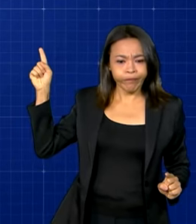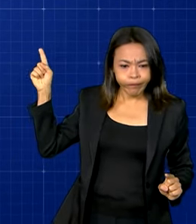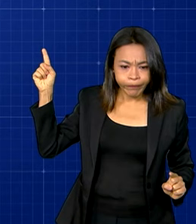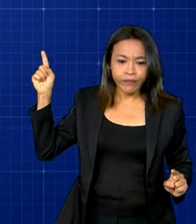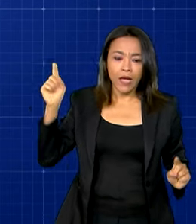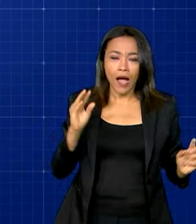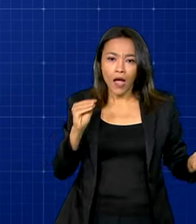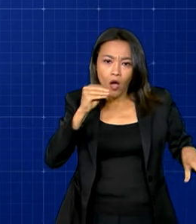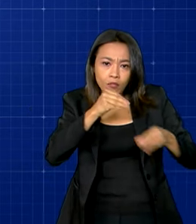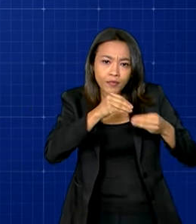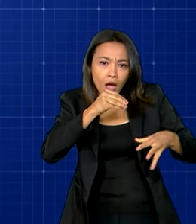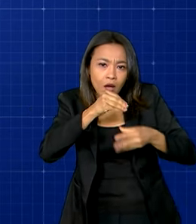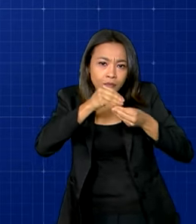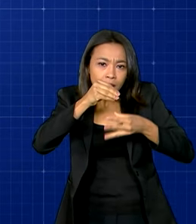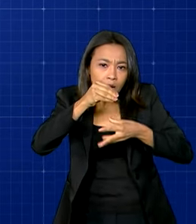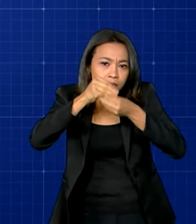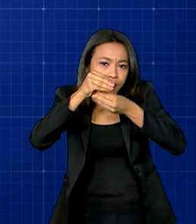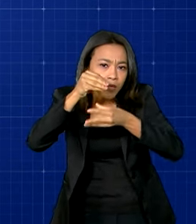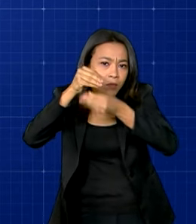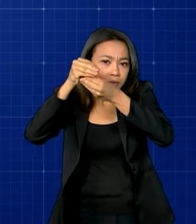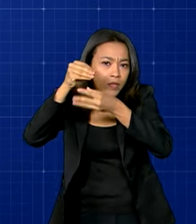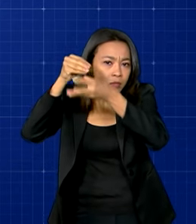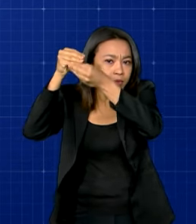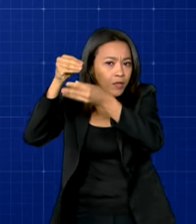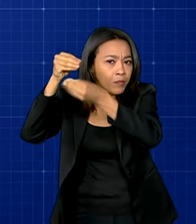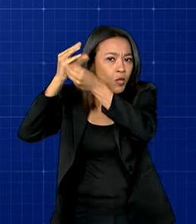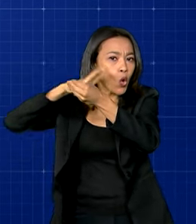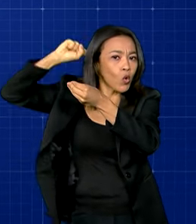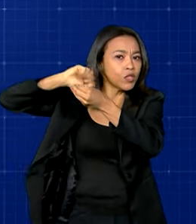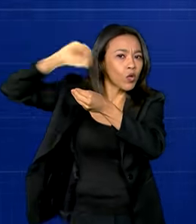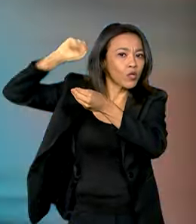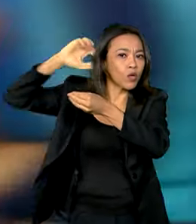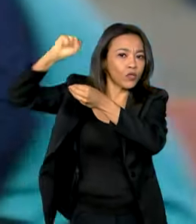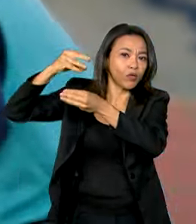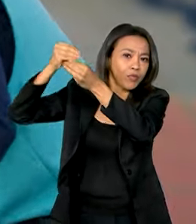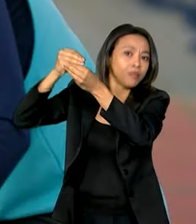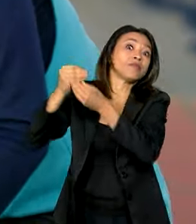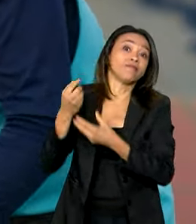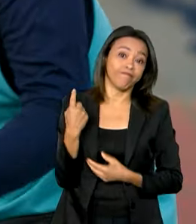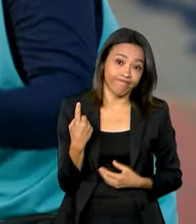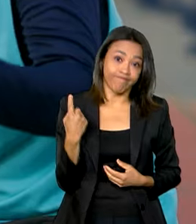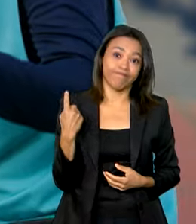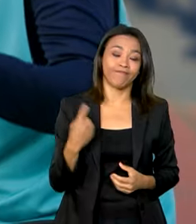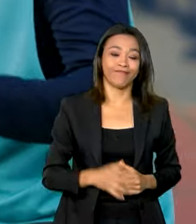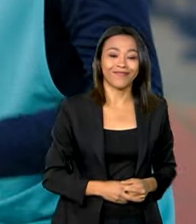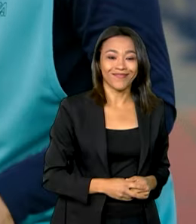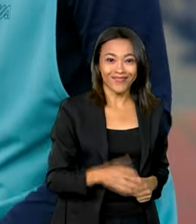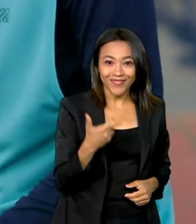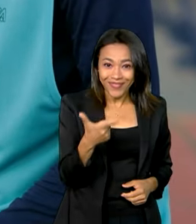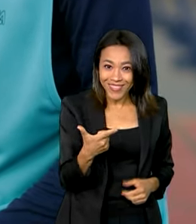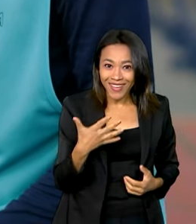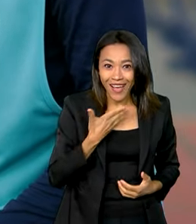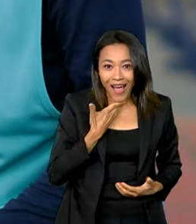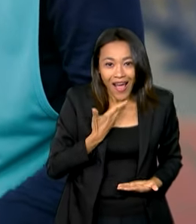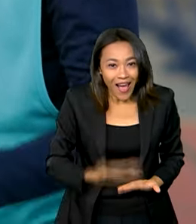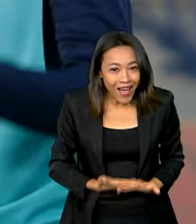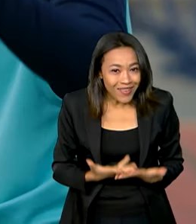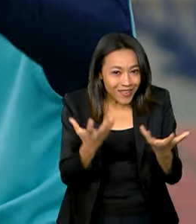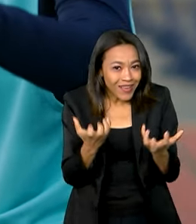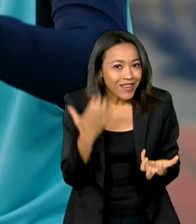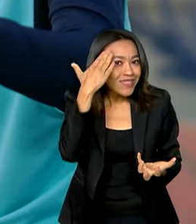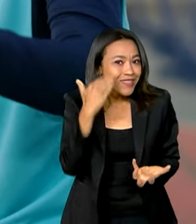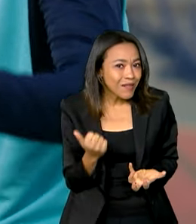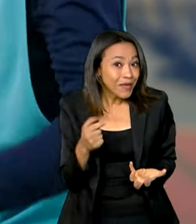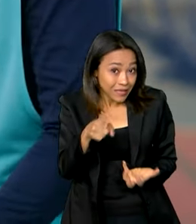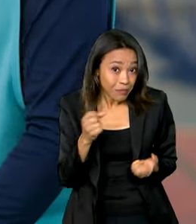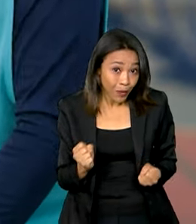um acréscimo no valor de acordo com o lugar conquistado no pódio já entusiasmado com o esporte você quer saber se